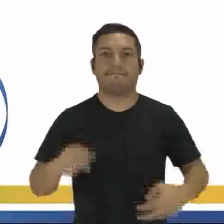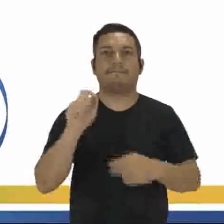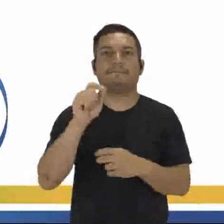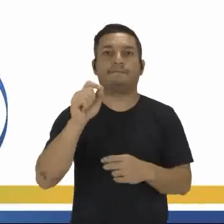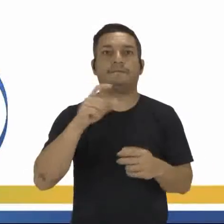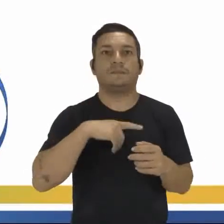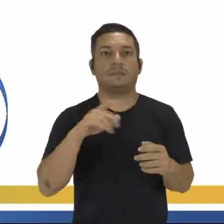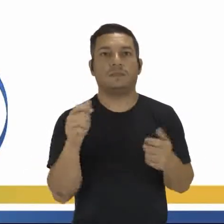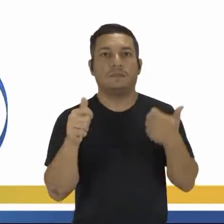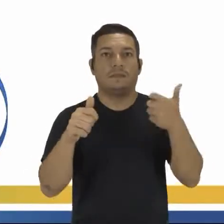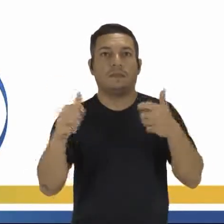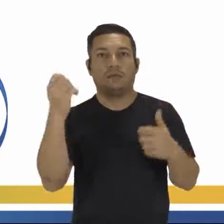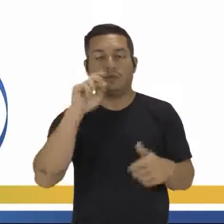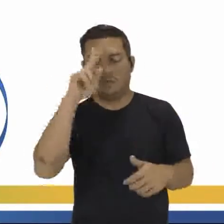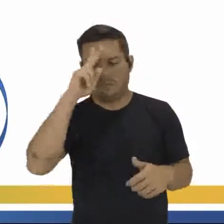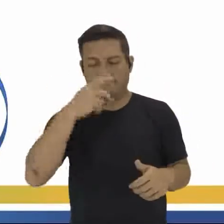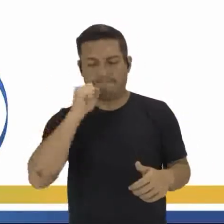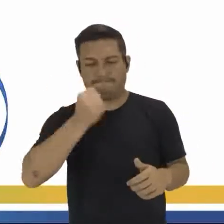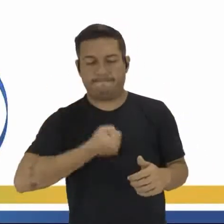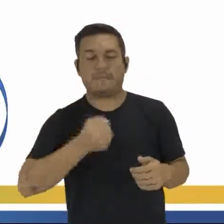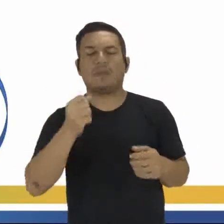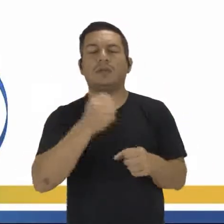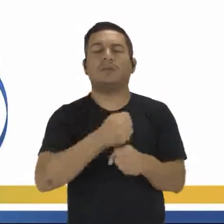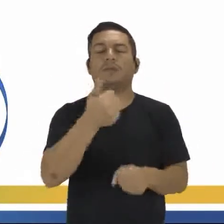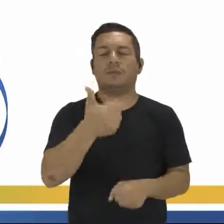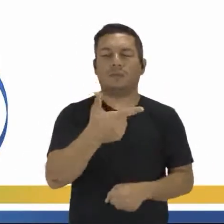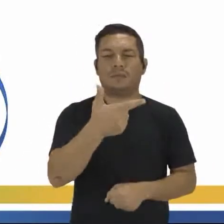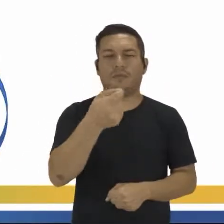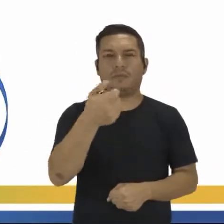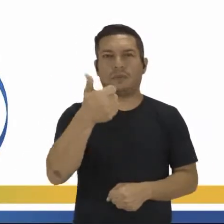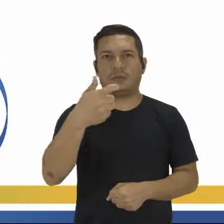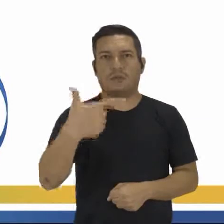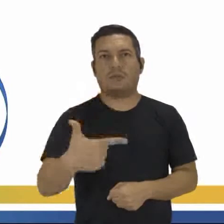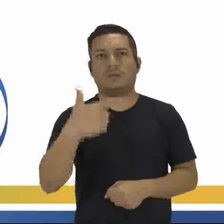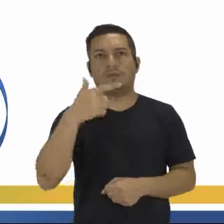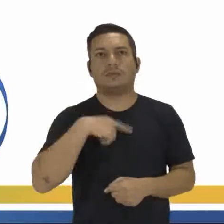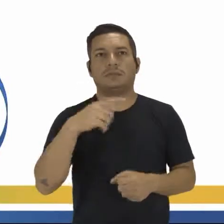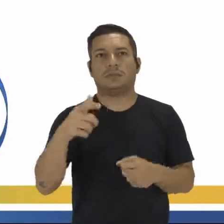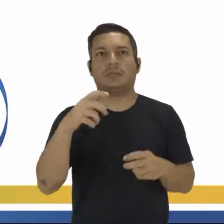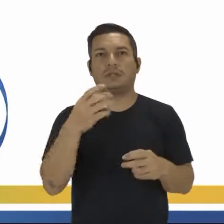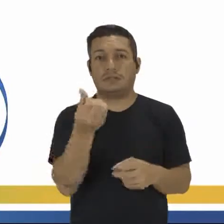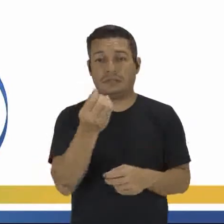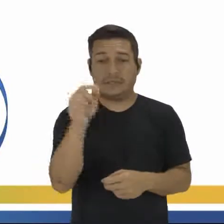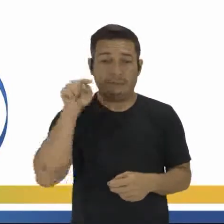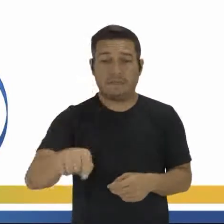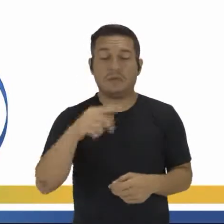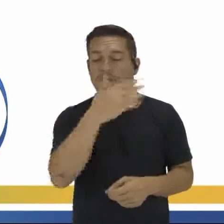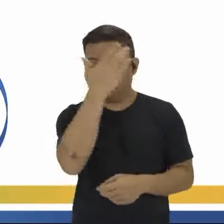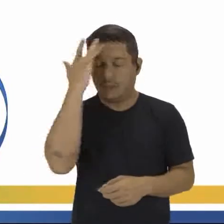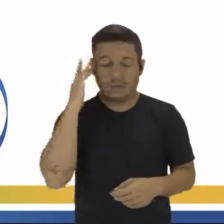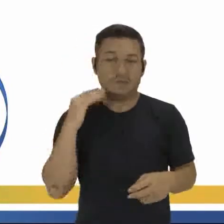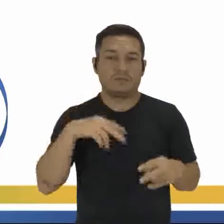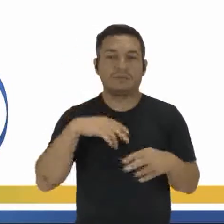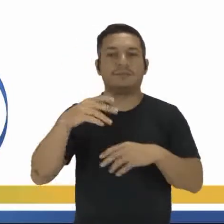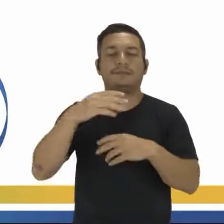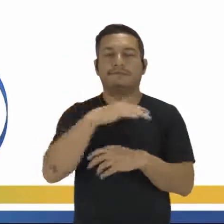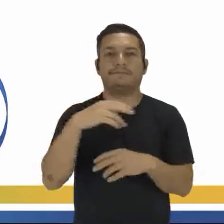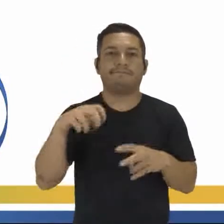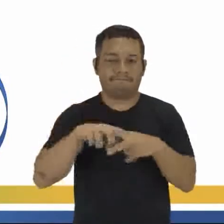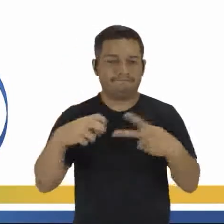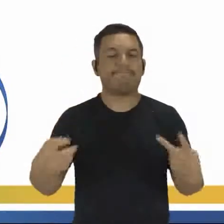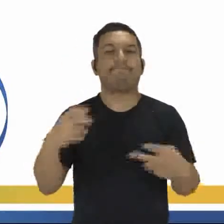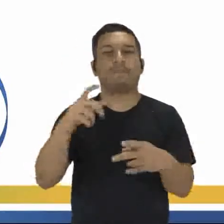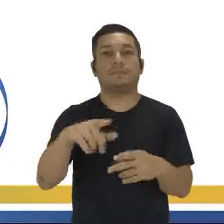homicídios. Só em 2012 foram mais de 60 mil vítimas estendidas nas ruas do Brasil. Com a implantação da lei